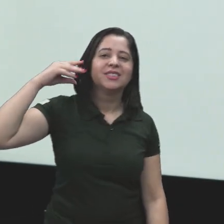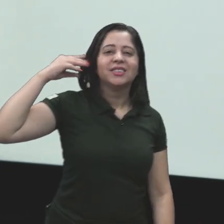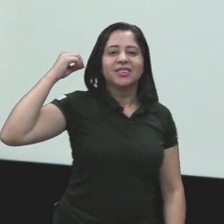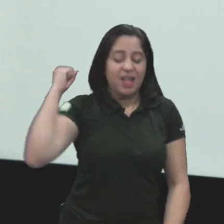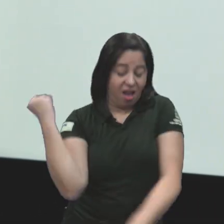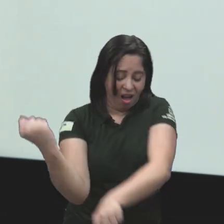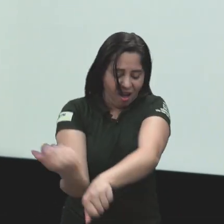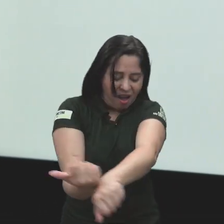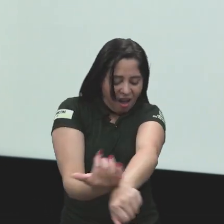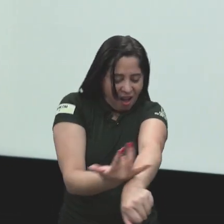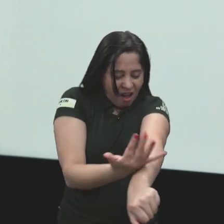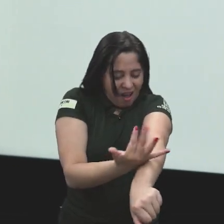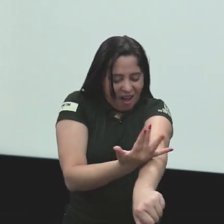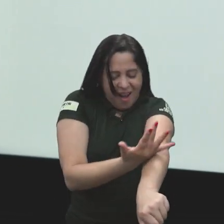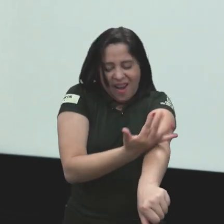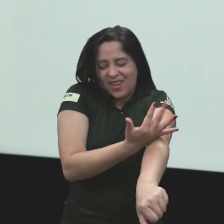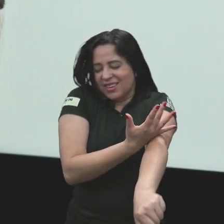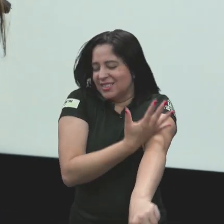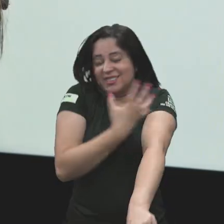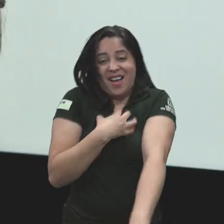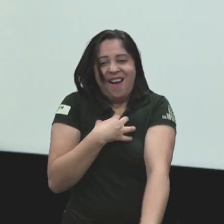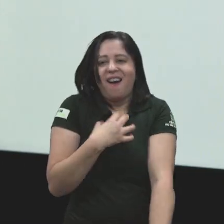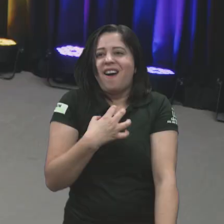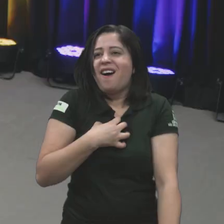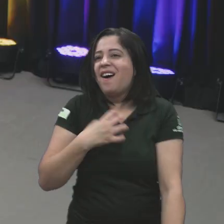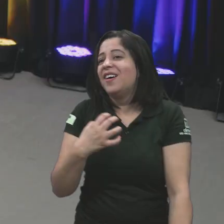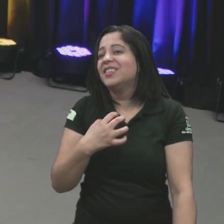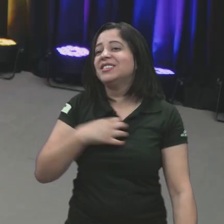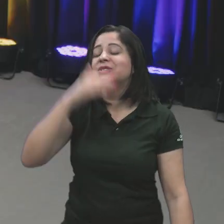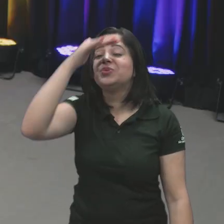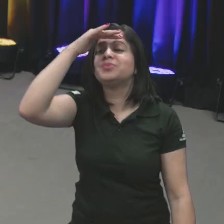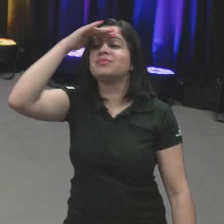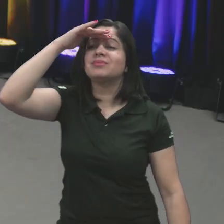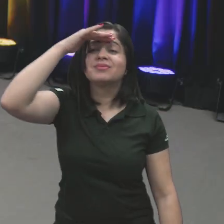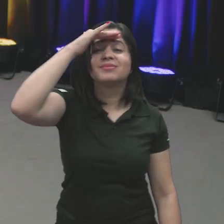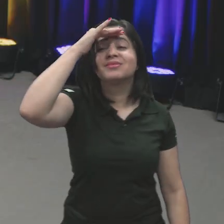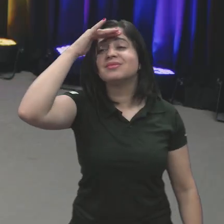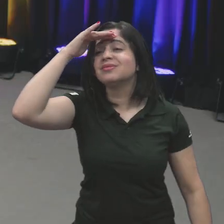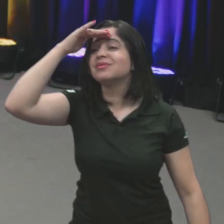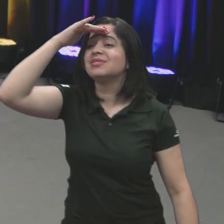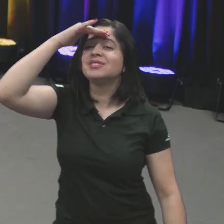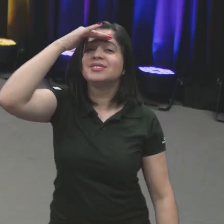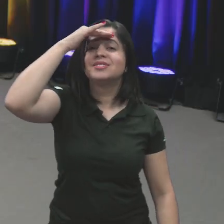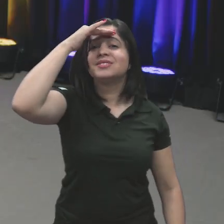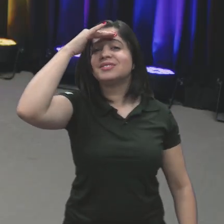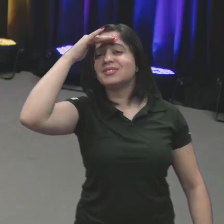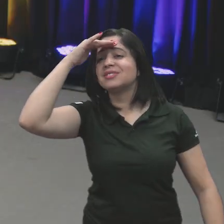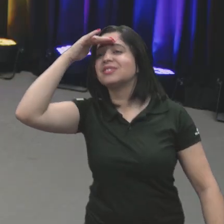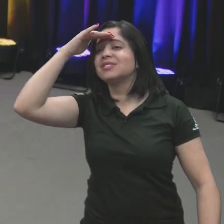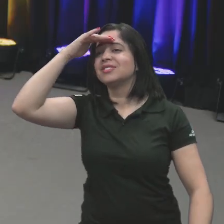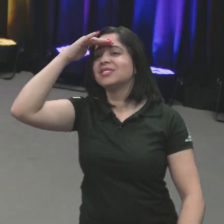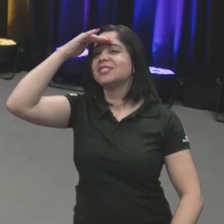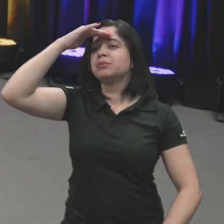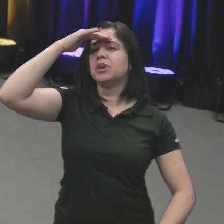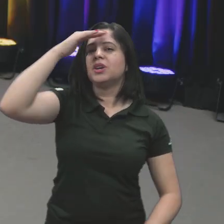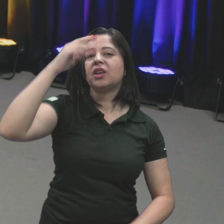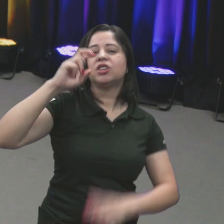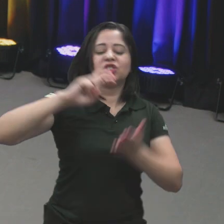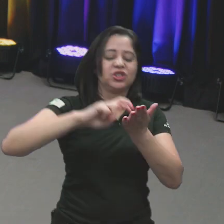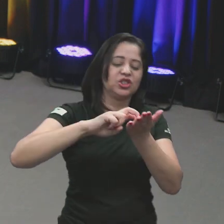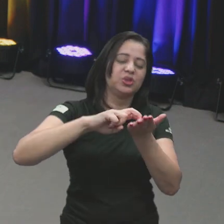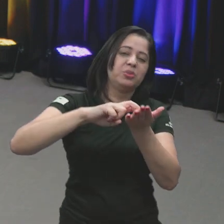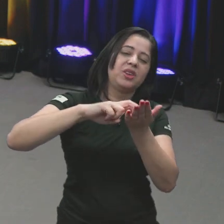Eu não duvido, eu já escuto os teus sinais. E tu virias